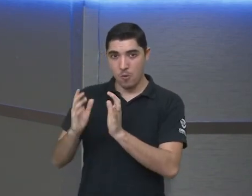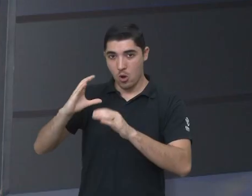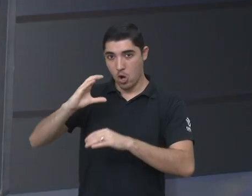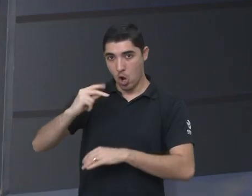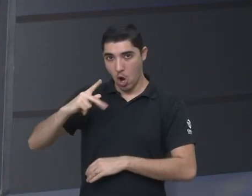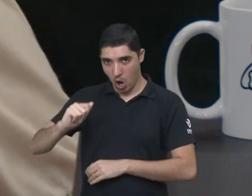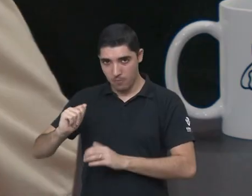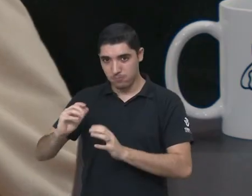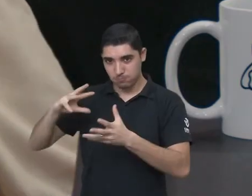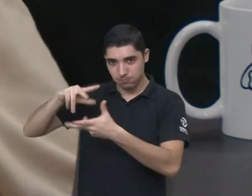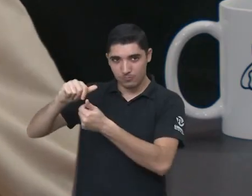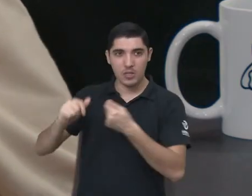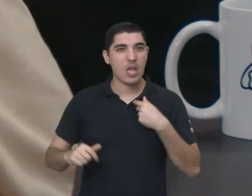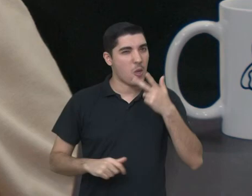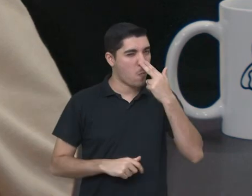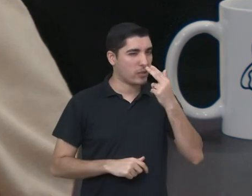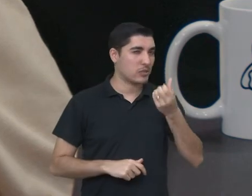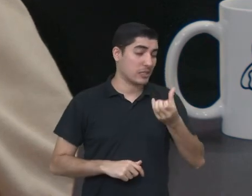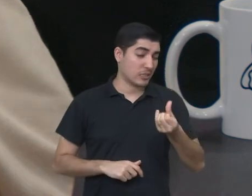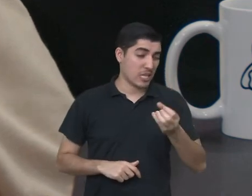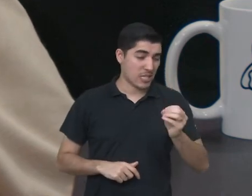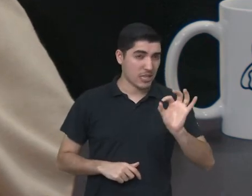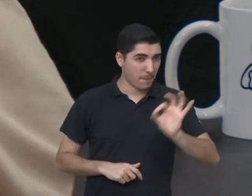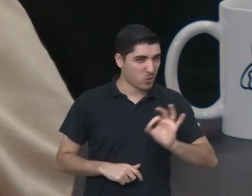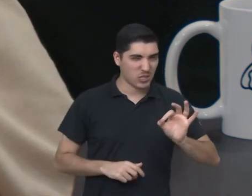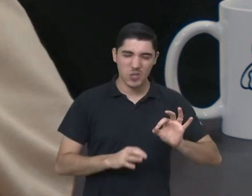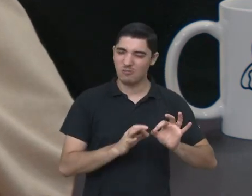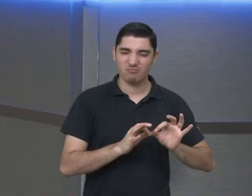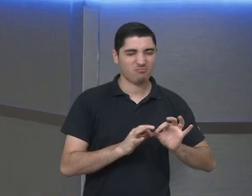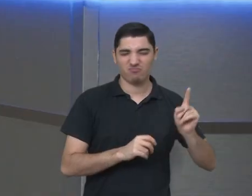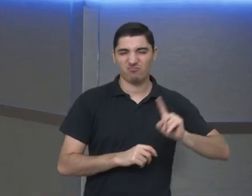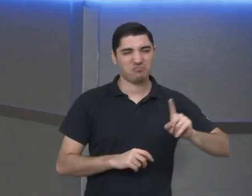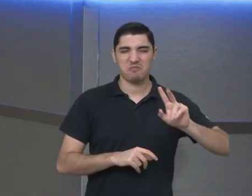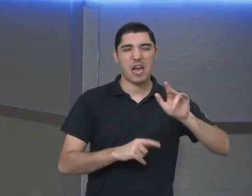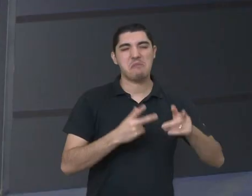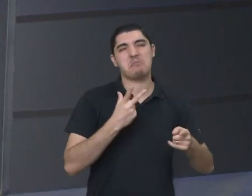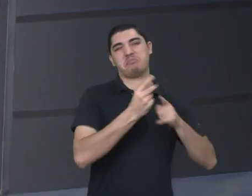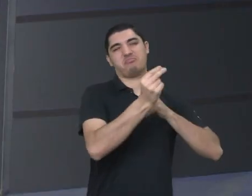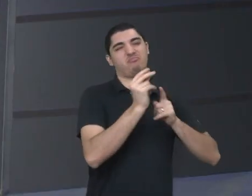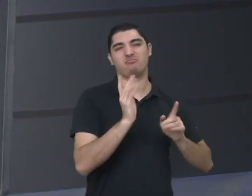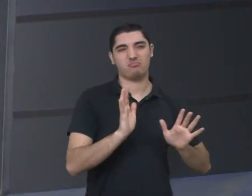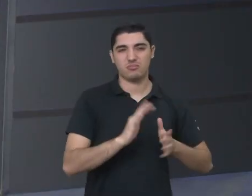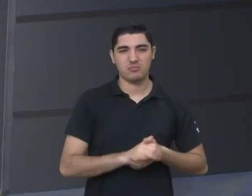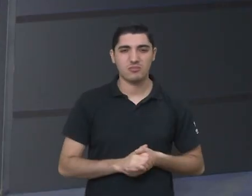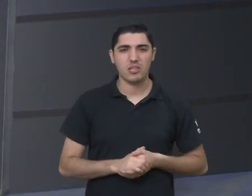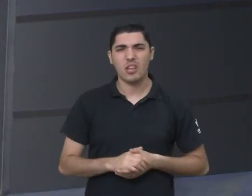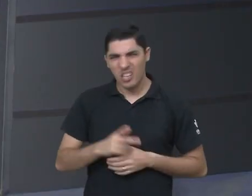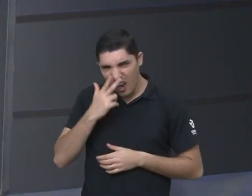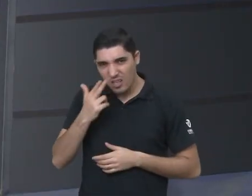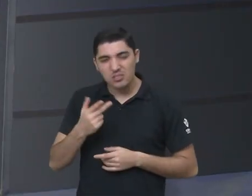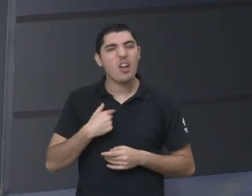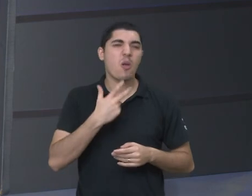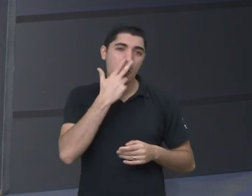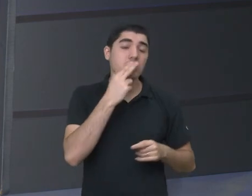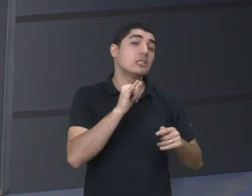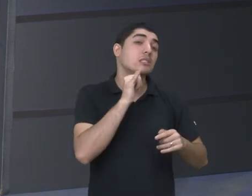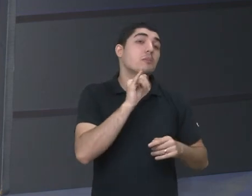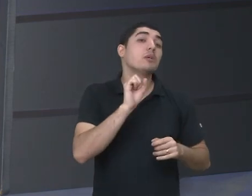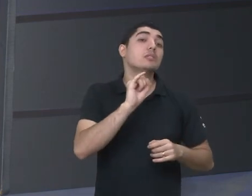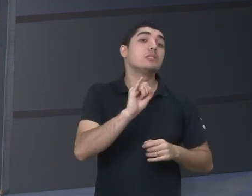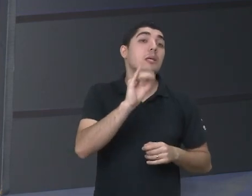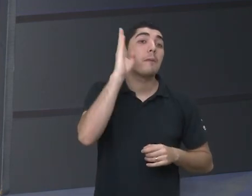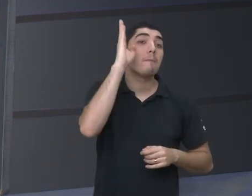ele tem razão. Taubaté desceu, caiu, foi para a Bezinha também, voltou a subir, está na Série A2, São José está na 3. Quem sabe um